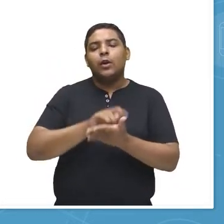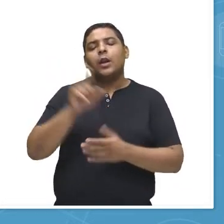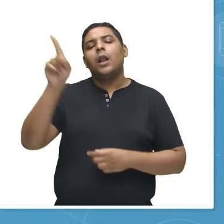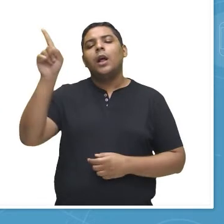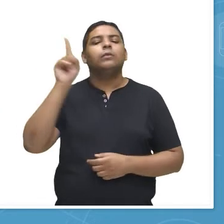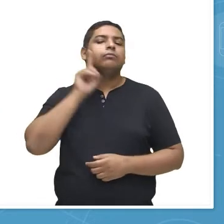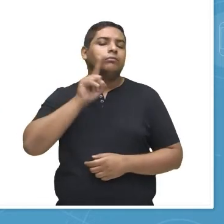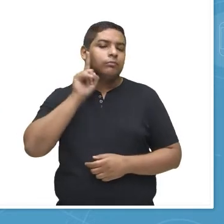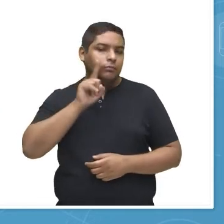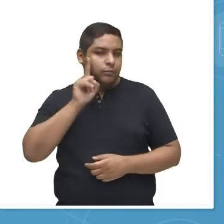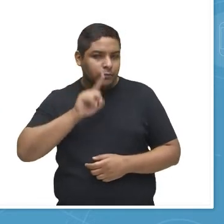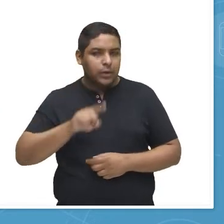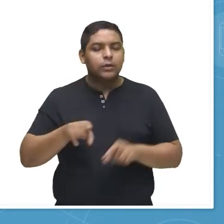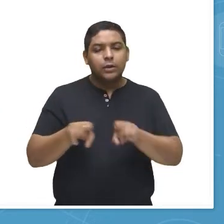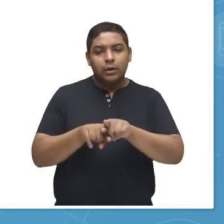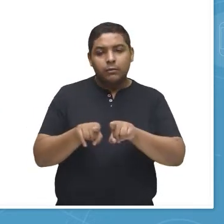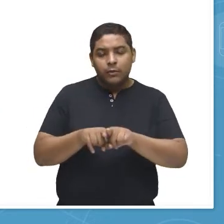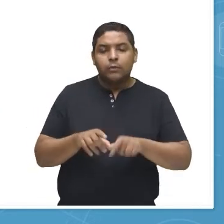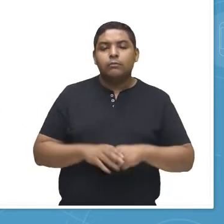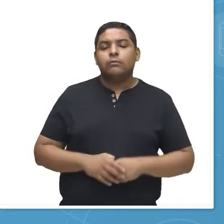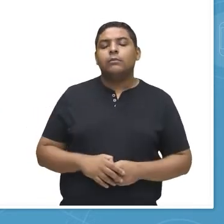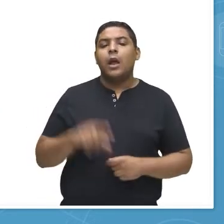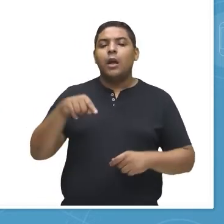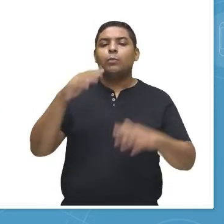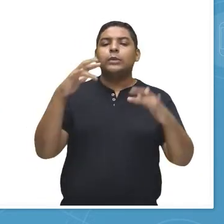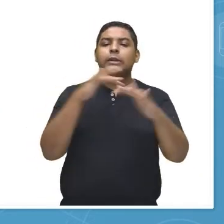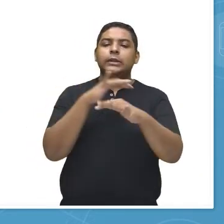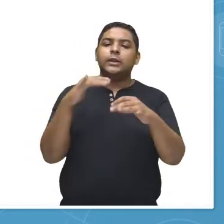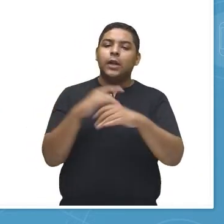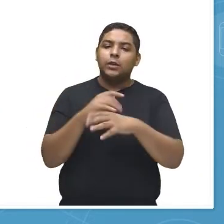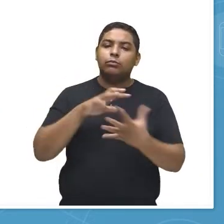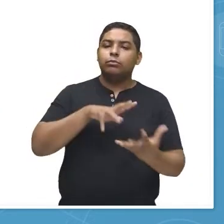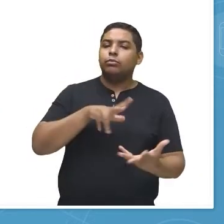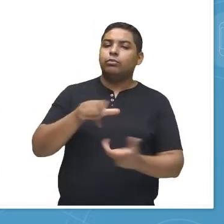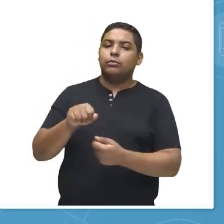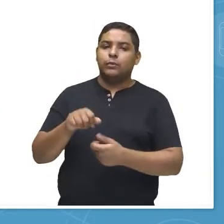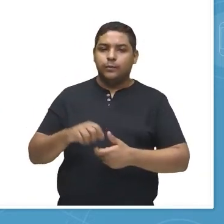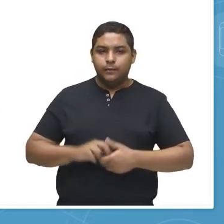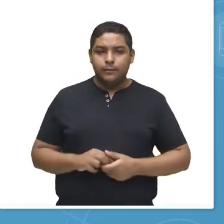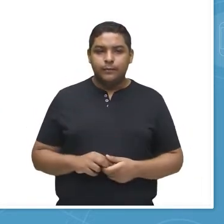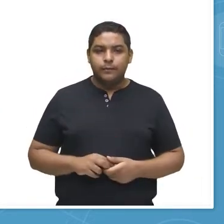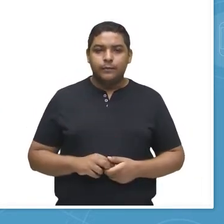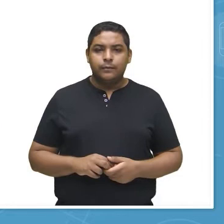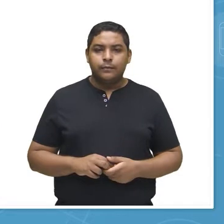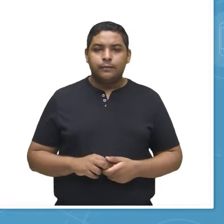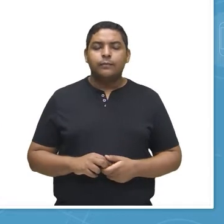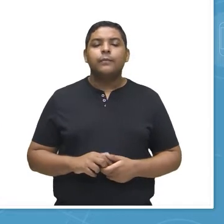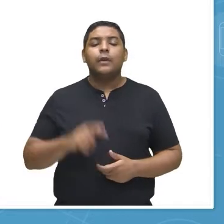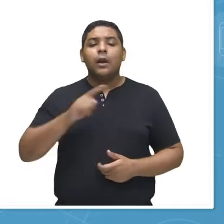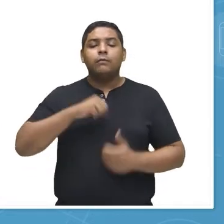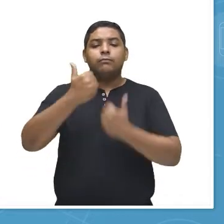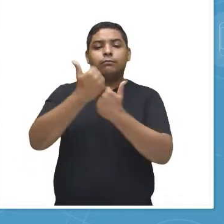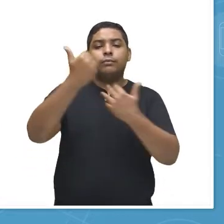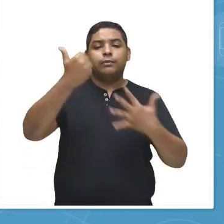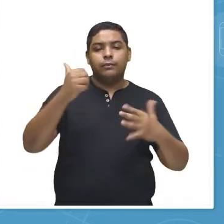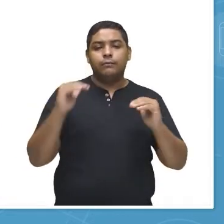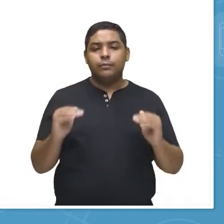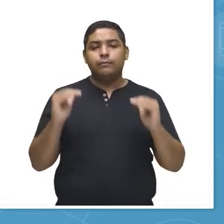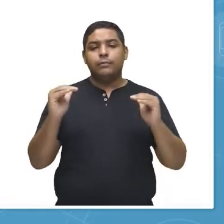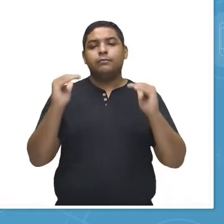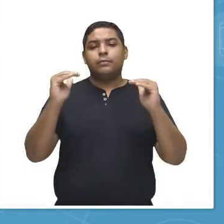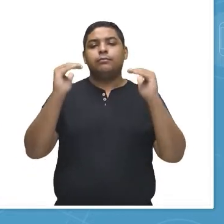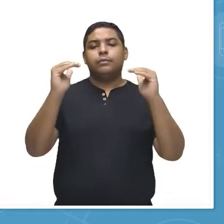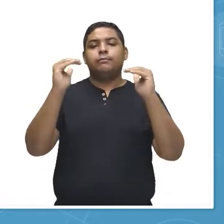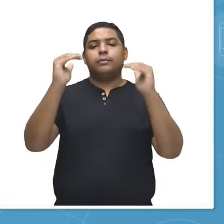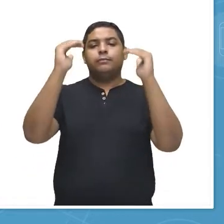Unidos, como uma cidade global. E a cartelinha que eu trago para vocês é a hierarquia urbana.